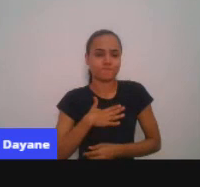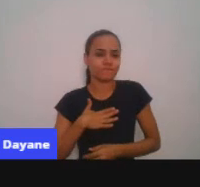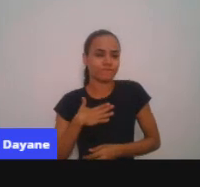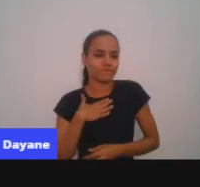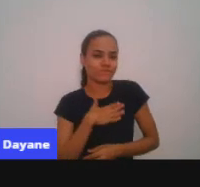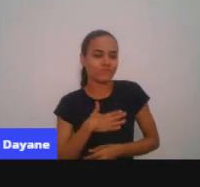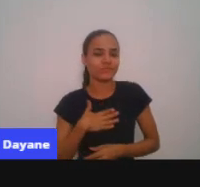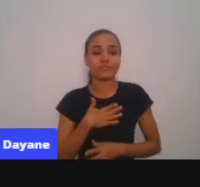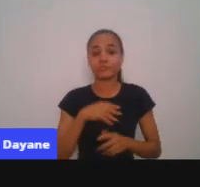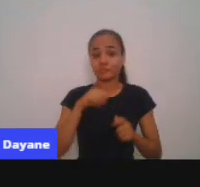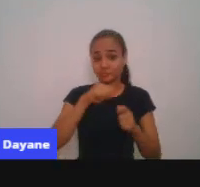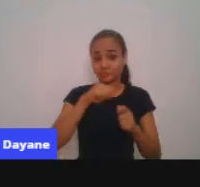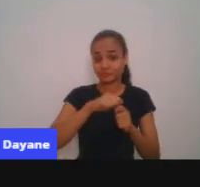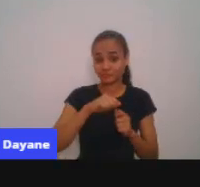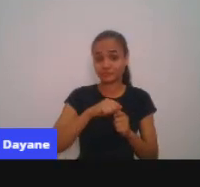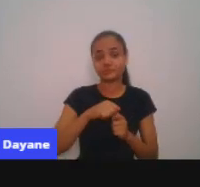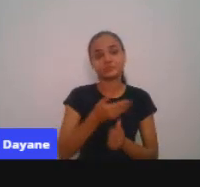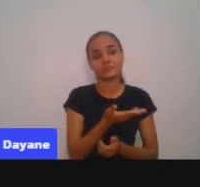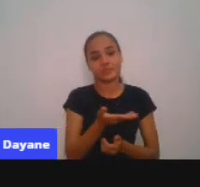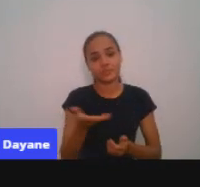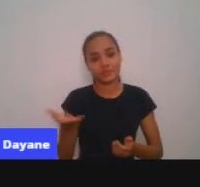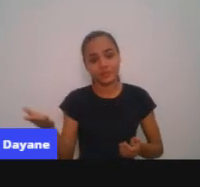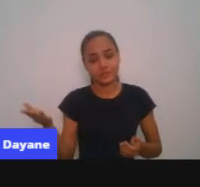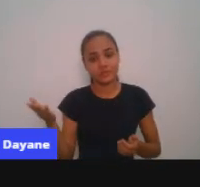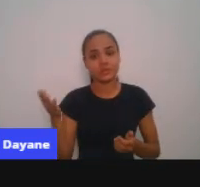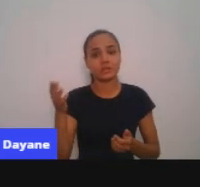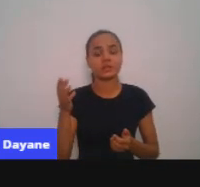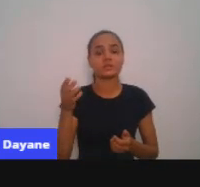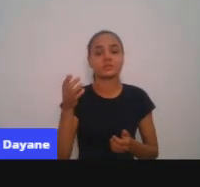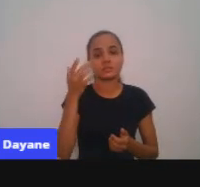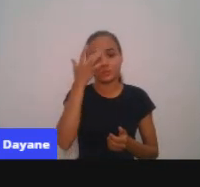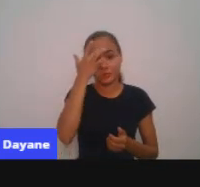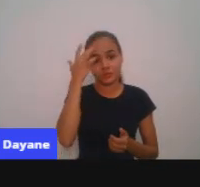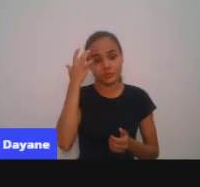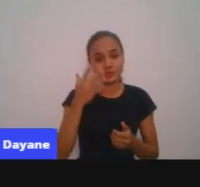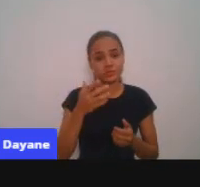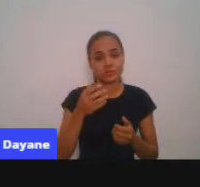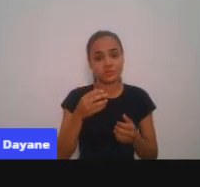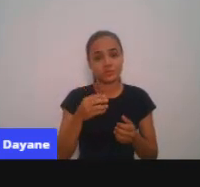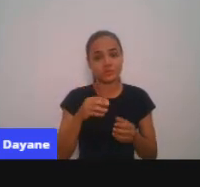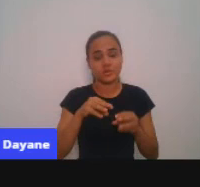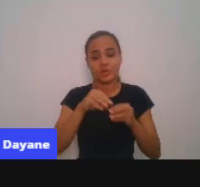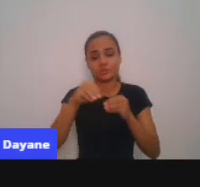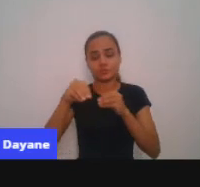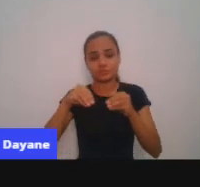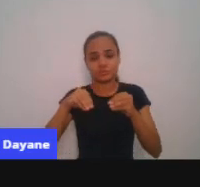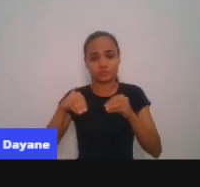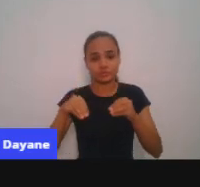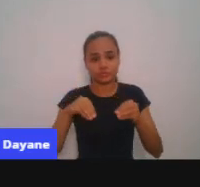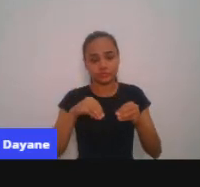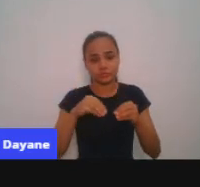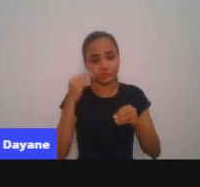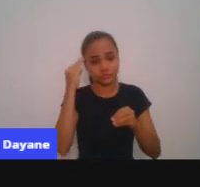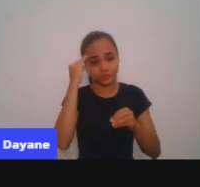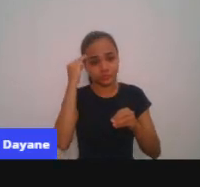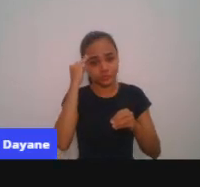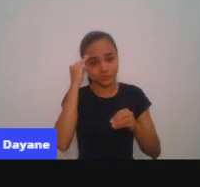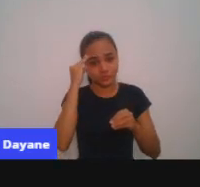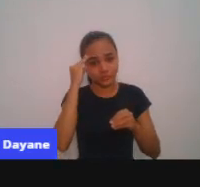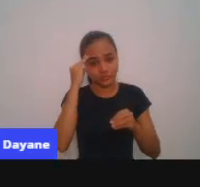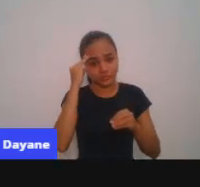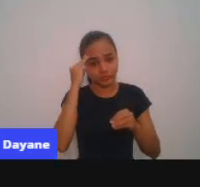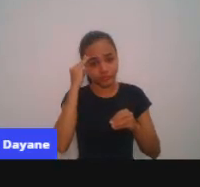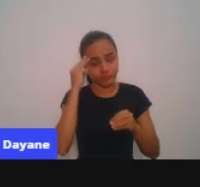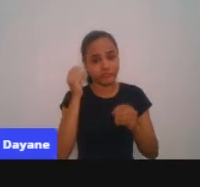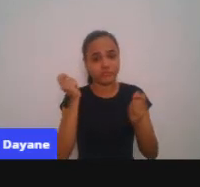elas disponibilizaram esse jogo da memória de forma, é uma atividade editável. Você pode ir lá, entrar